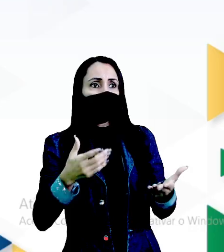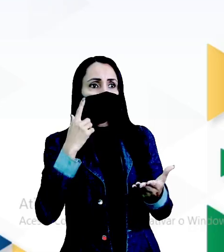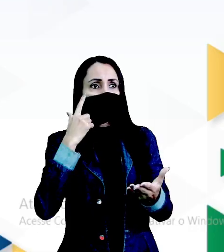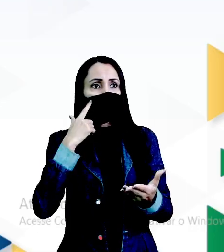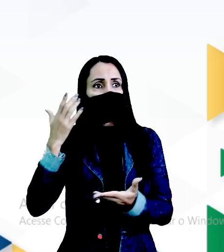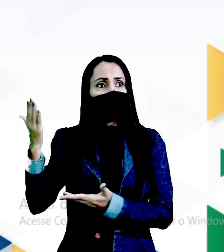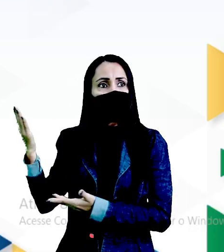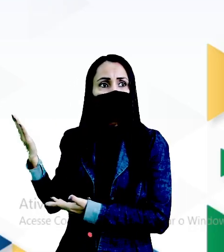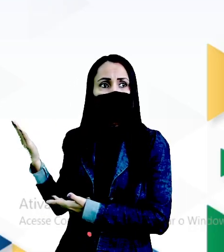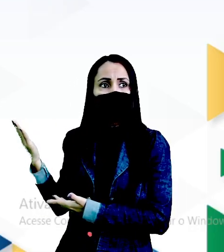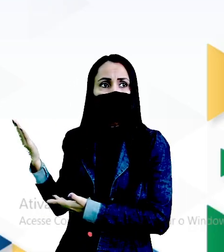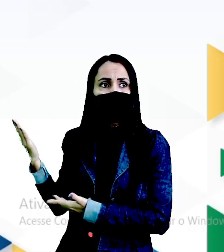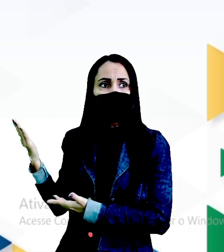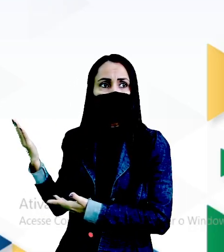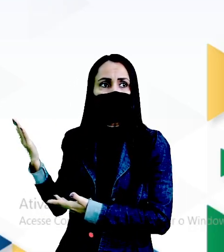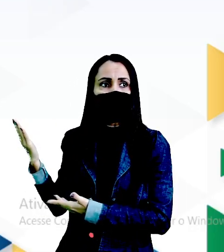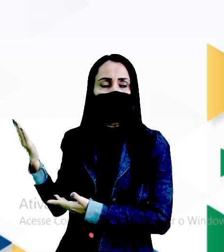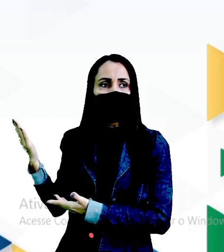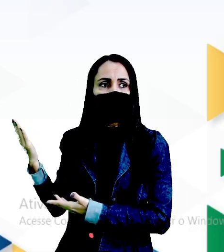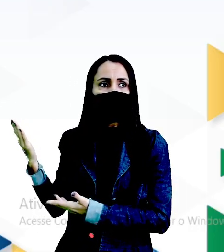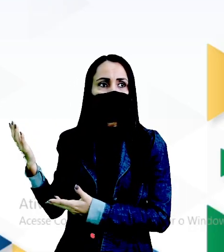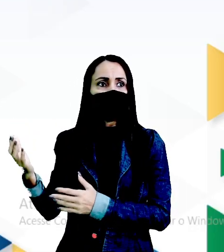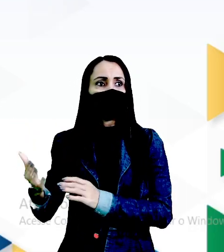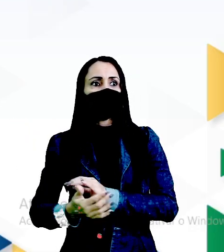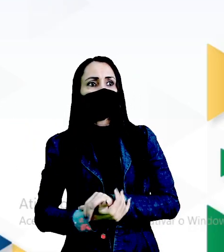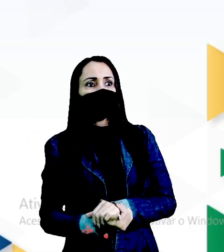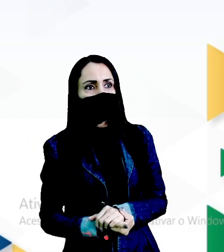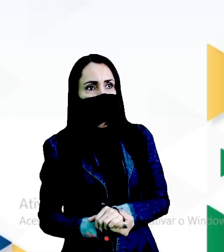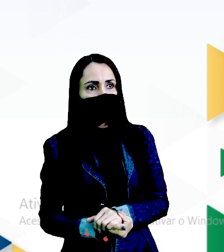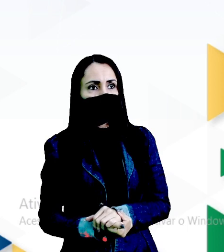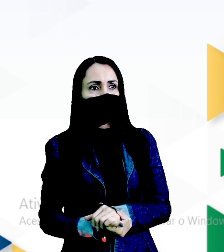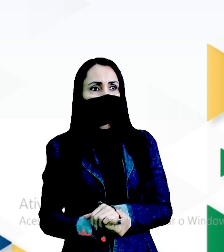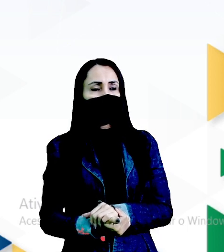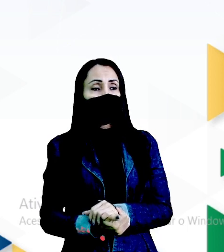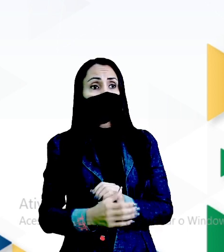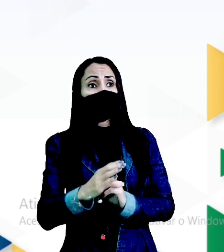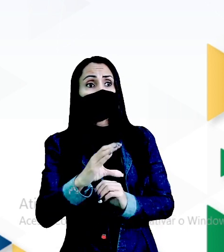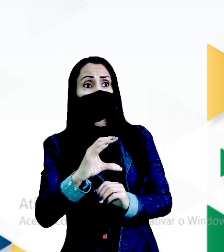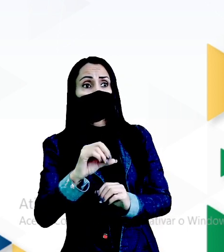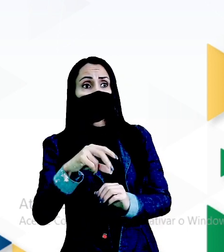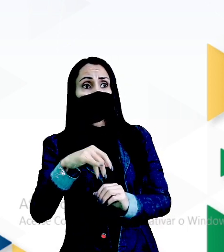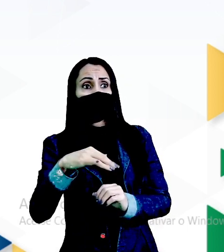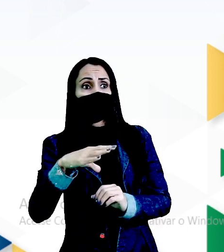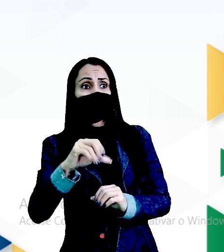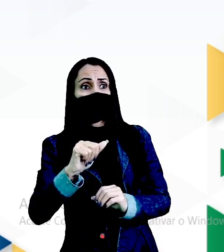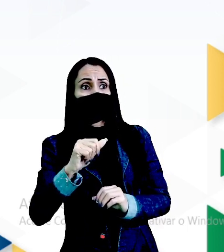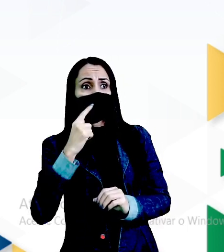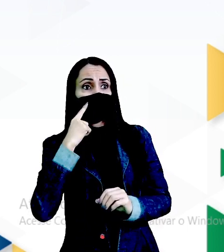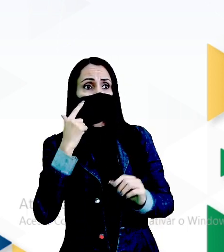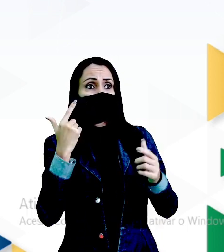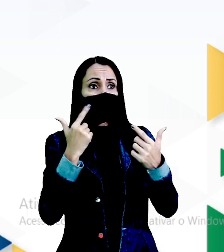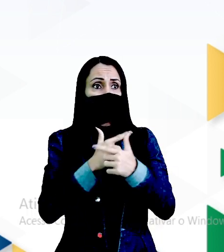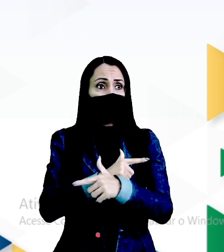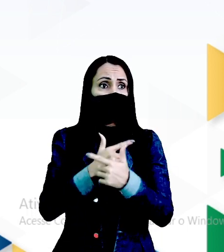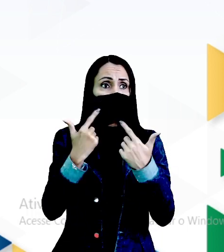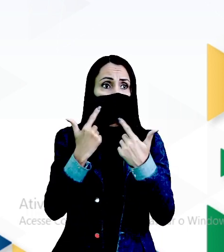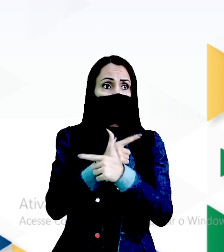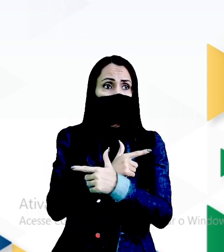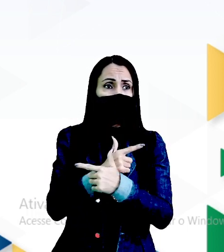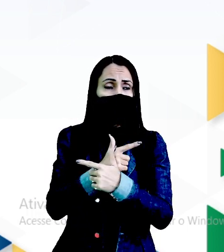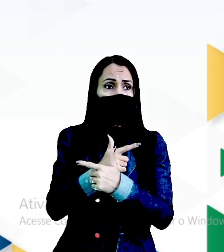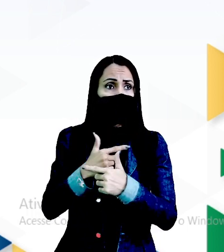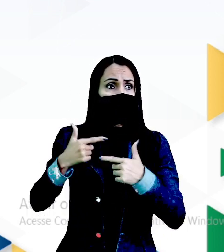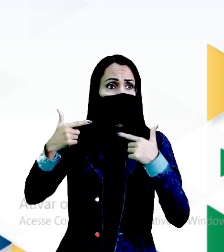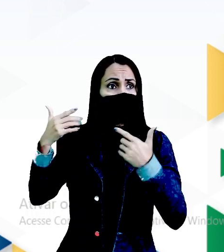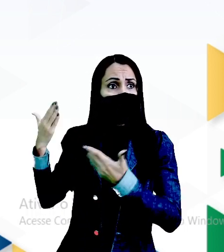outra obra que traz o riso, ela é cômica, certo? Então é importante lembrar isso, o riso